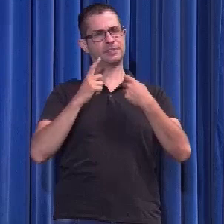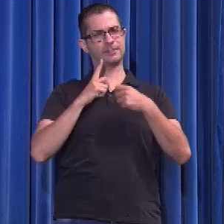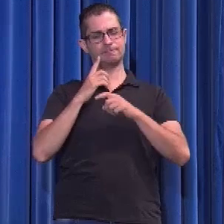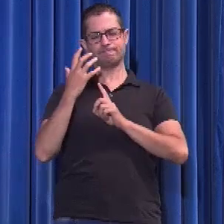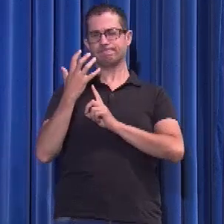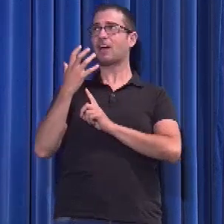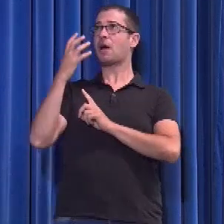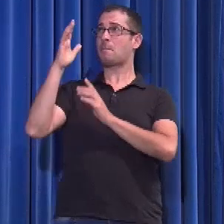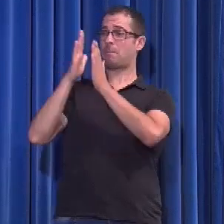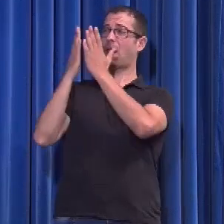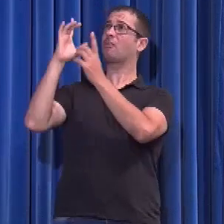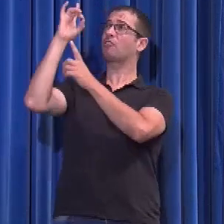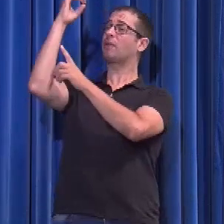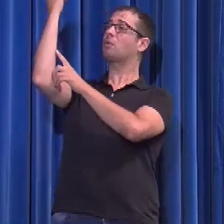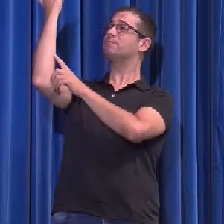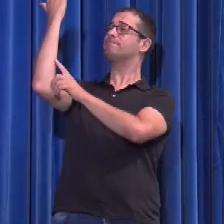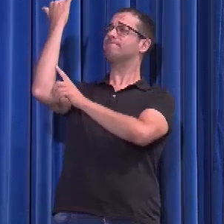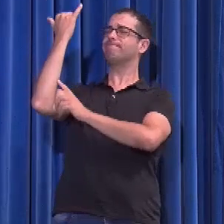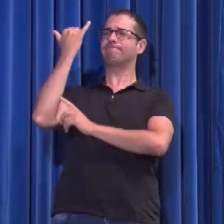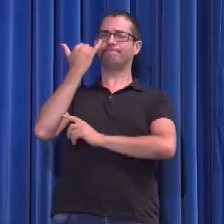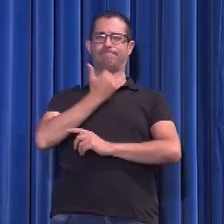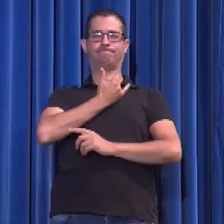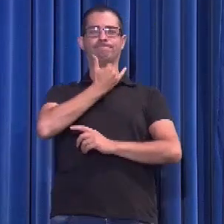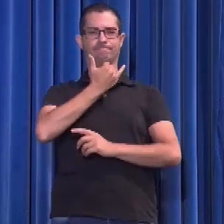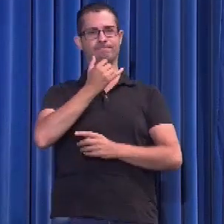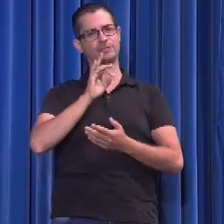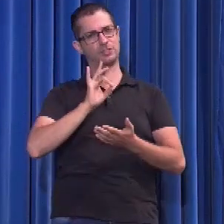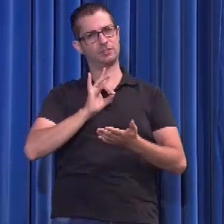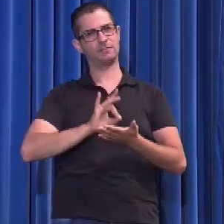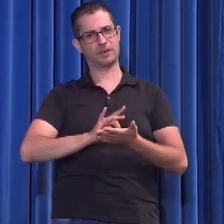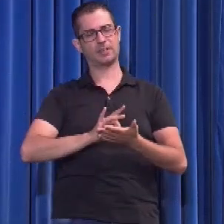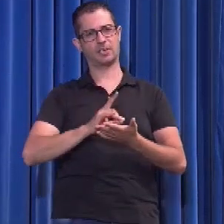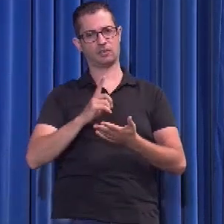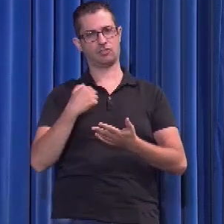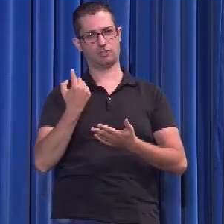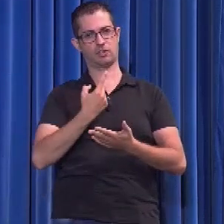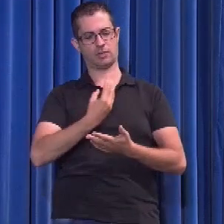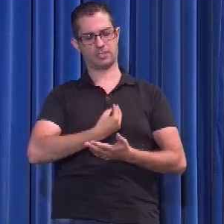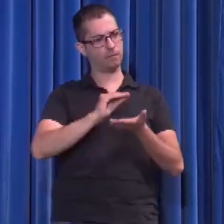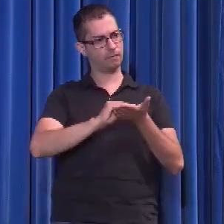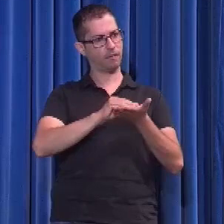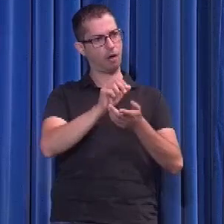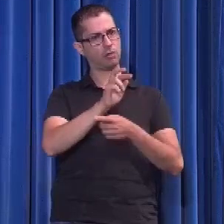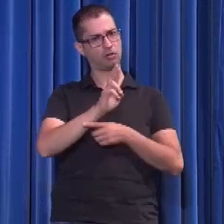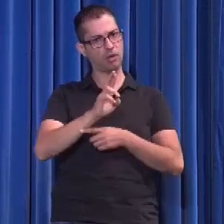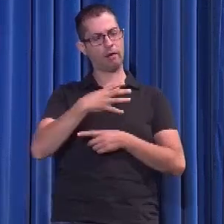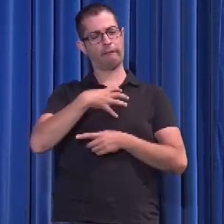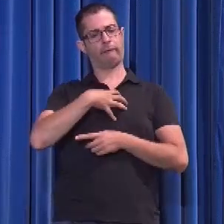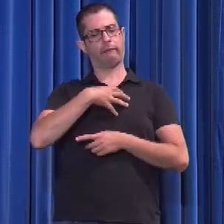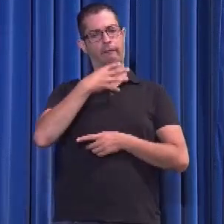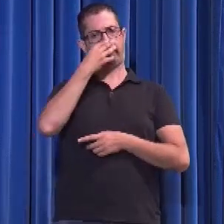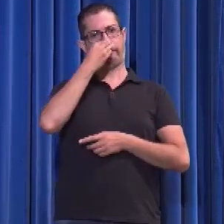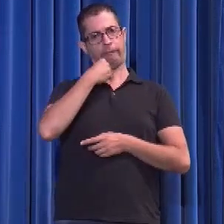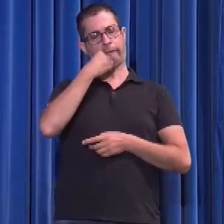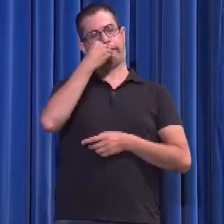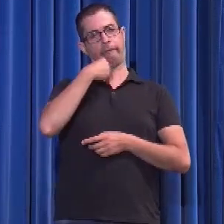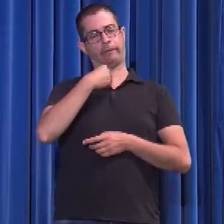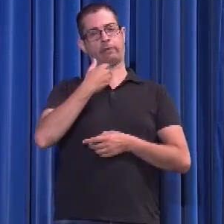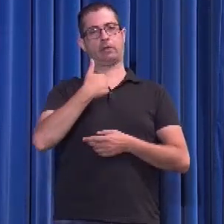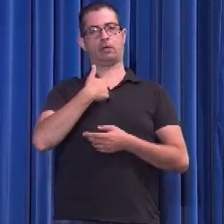palavra. E nós vamos compartilhar hoje um texto preciosíssimo. Então eu estou aqui diante do